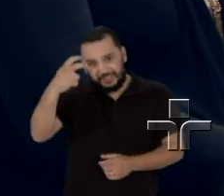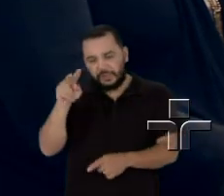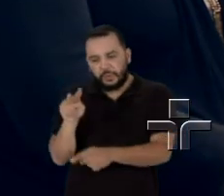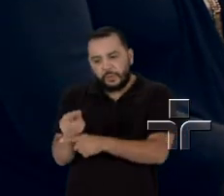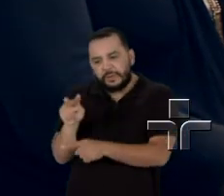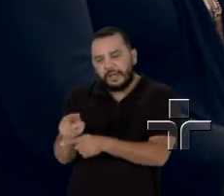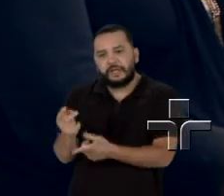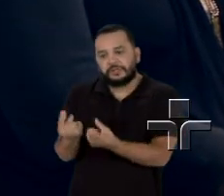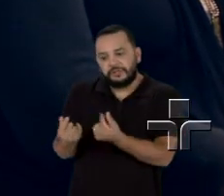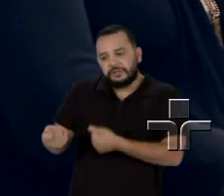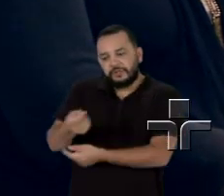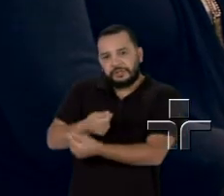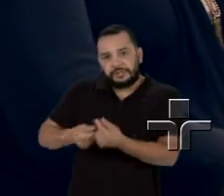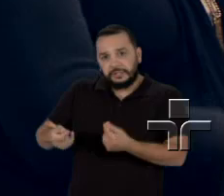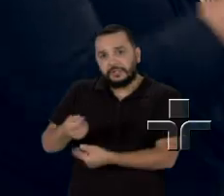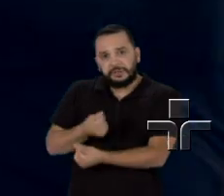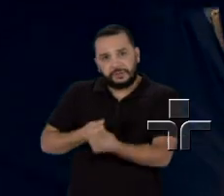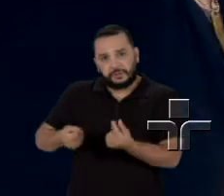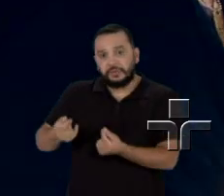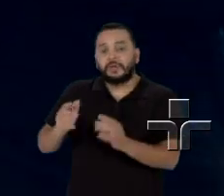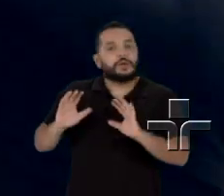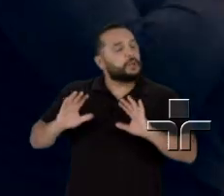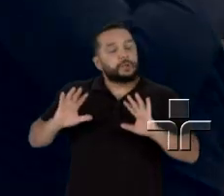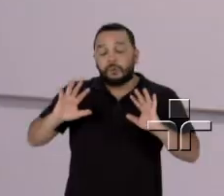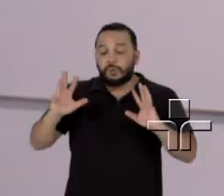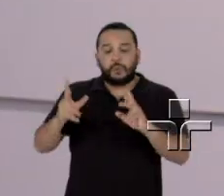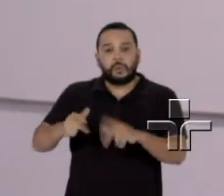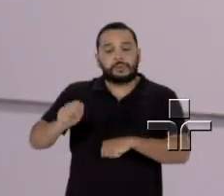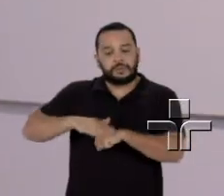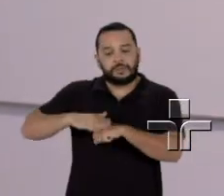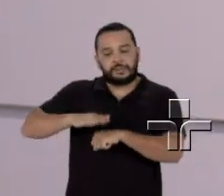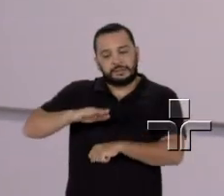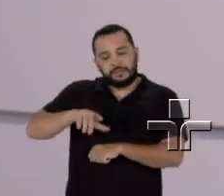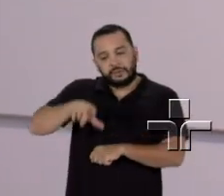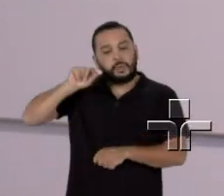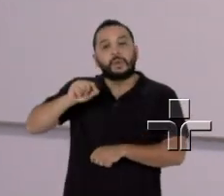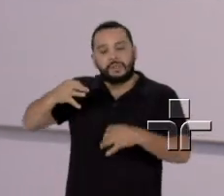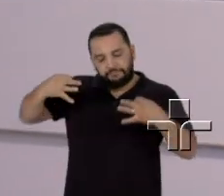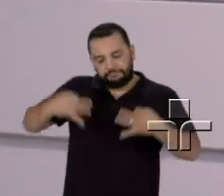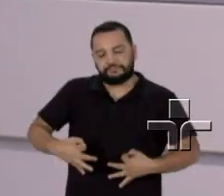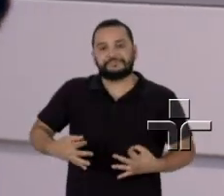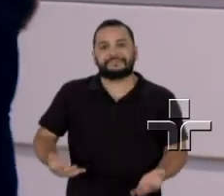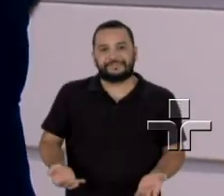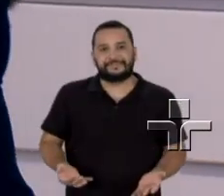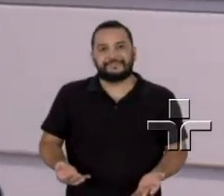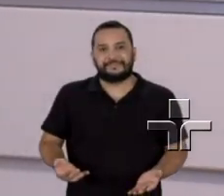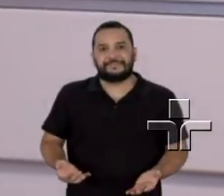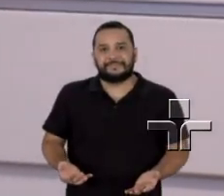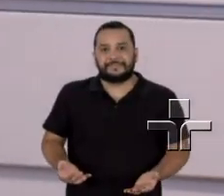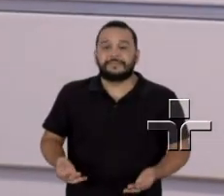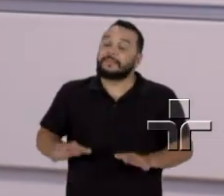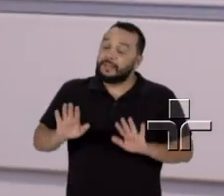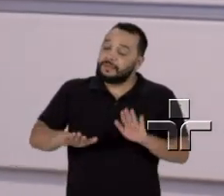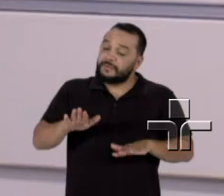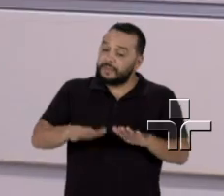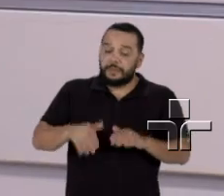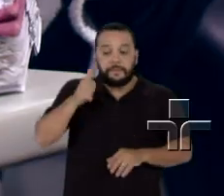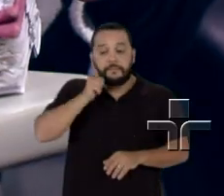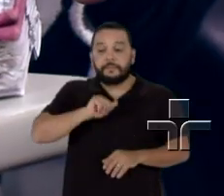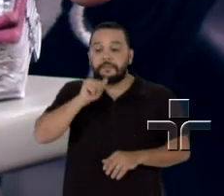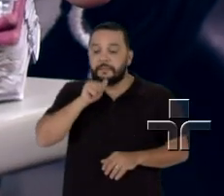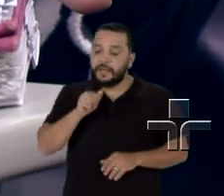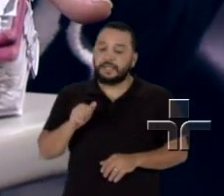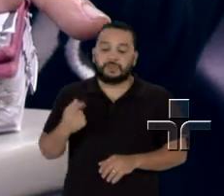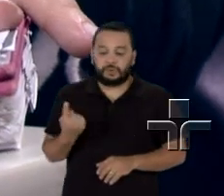faz com que quase todas as nossas escolhas sejam realizadas mesmo sendo mãe solteira separada